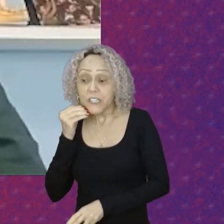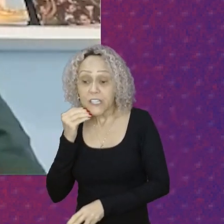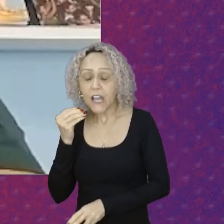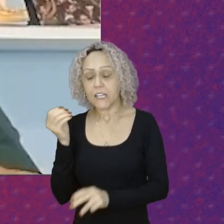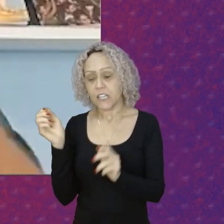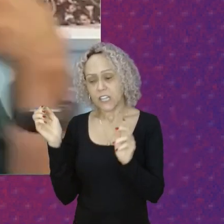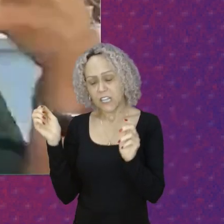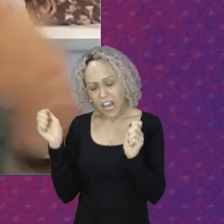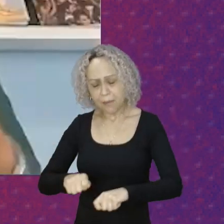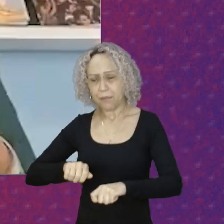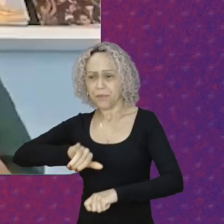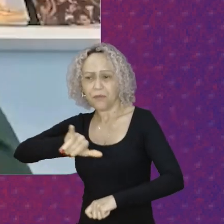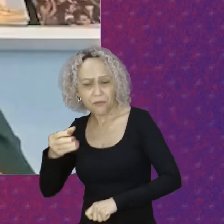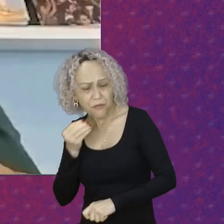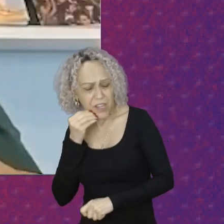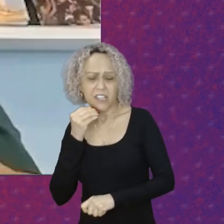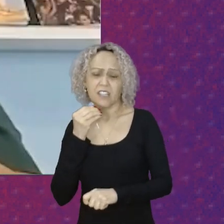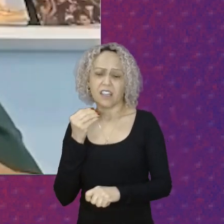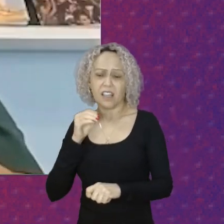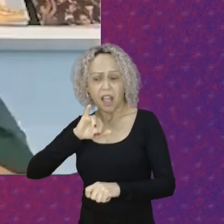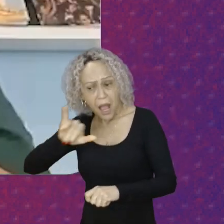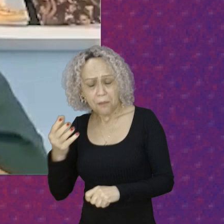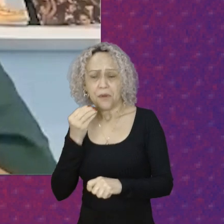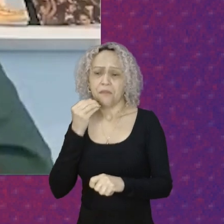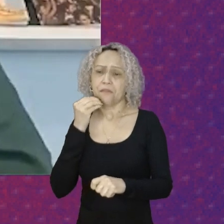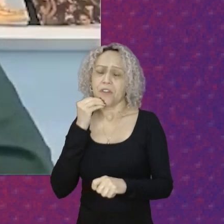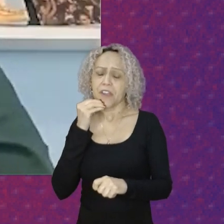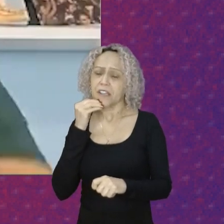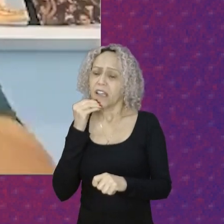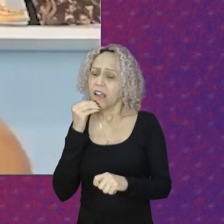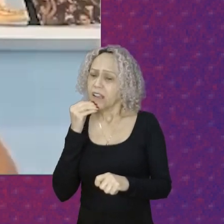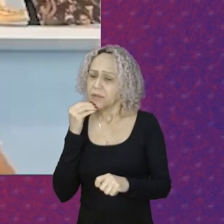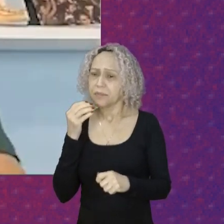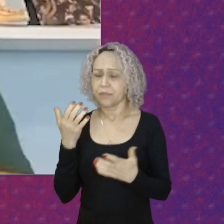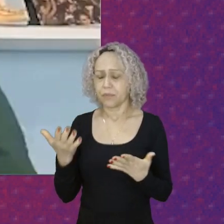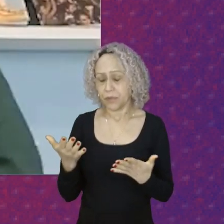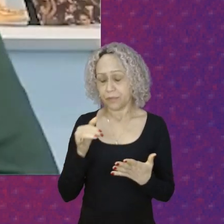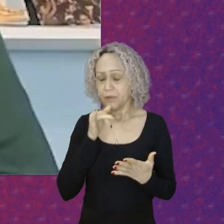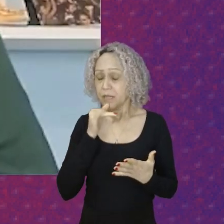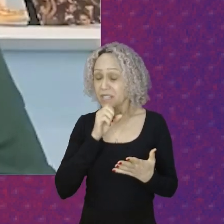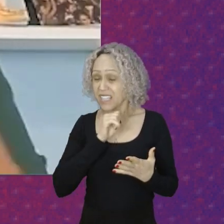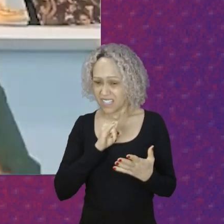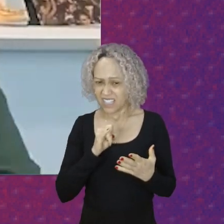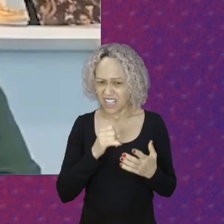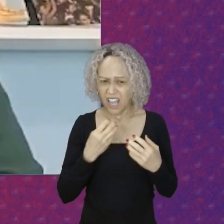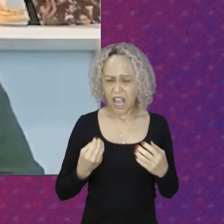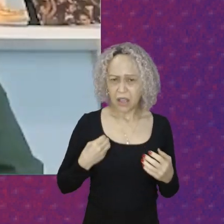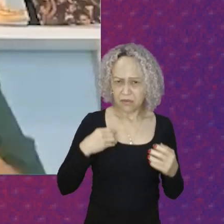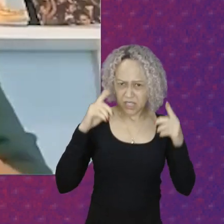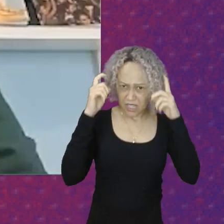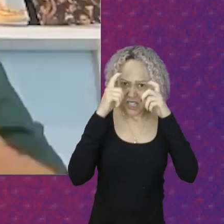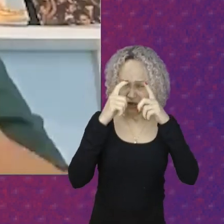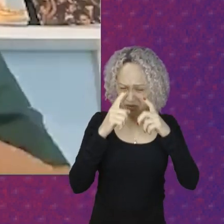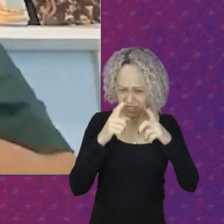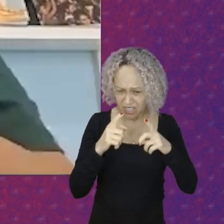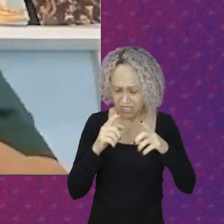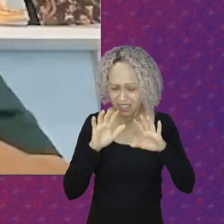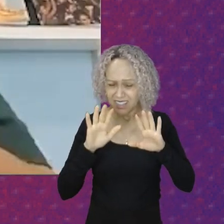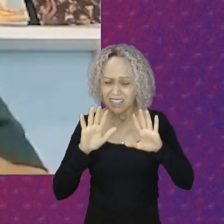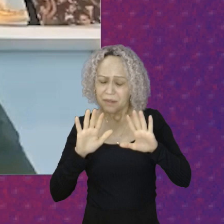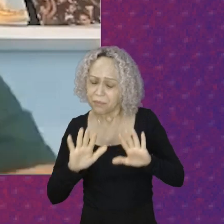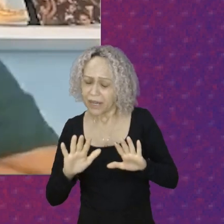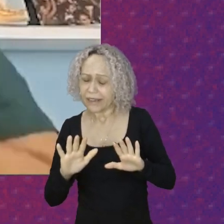uma oportunidade, abracem essa oportunidade. Façam do limão uma limonada. E de preferência com adoçante,